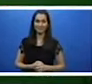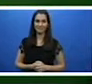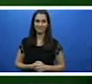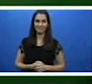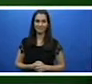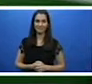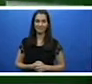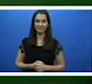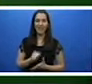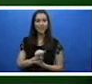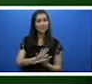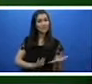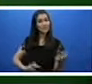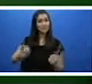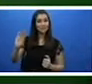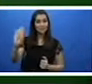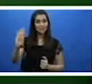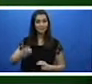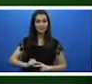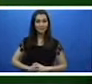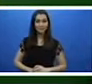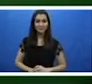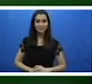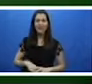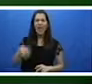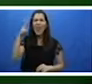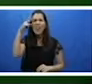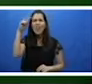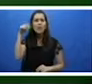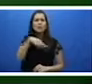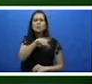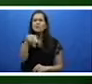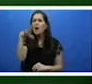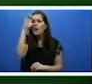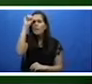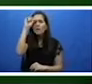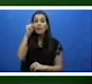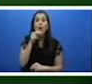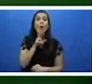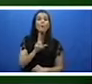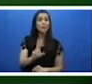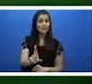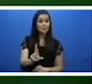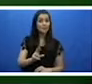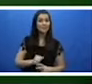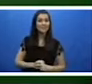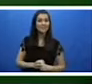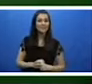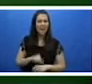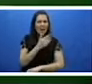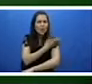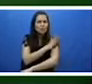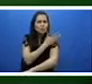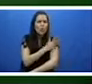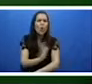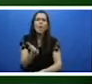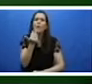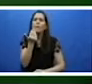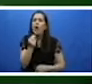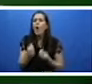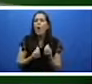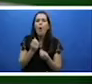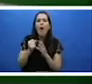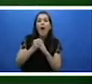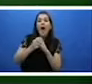Letrinha B, vamos lá. Lembre-se do que aprendeu e responda. Lembra dos hábitos alimentares, como são